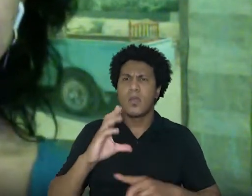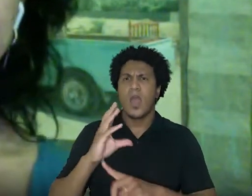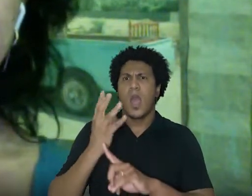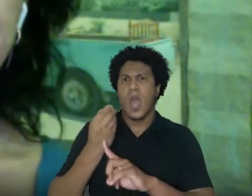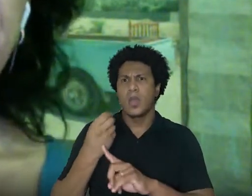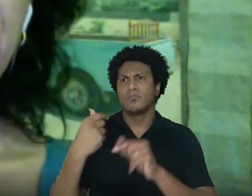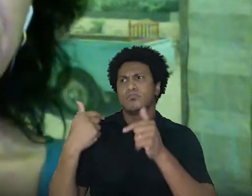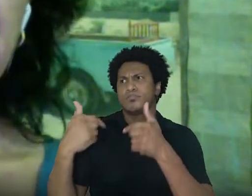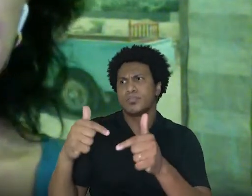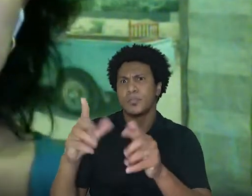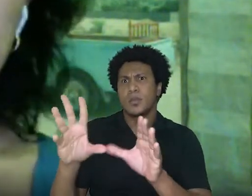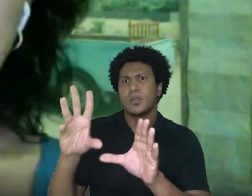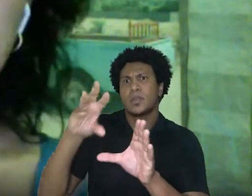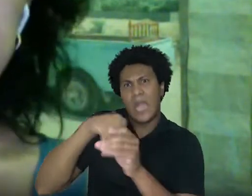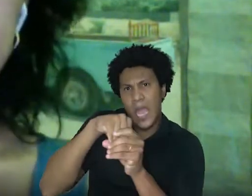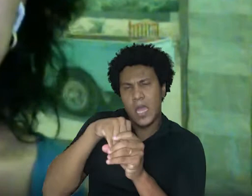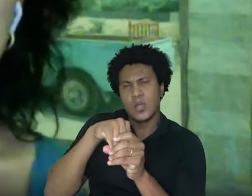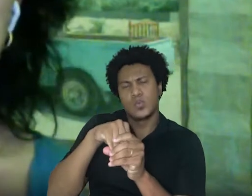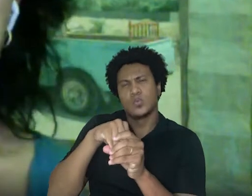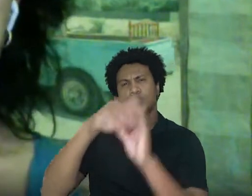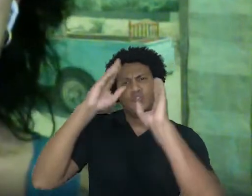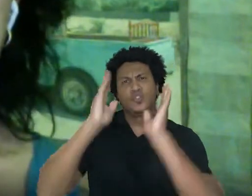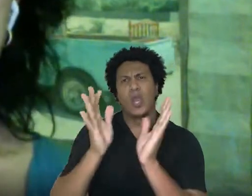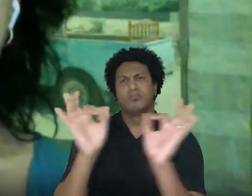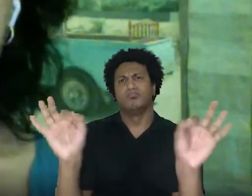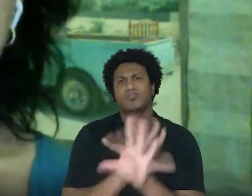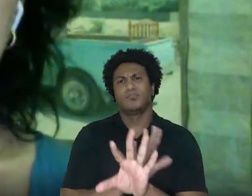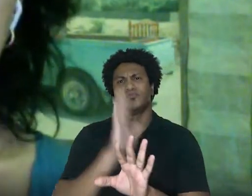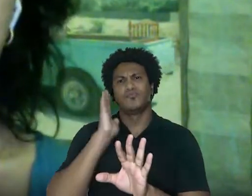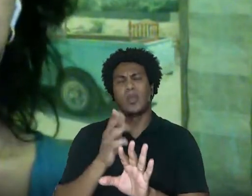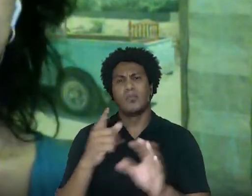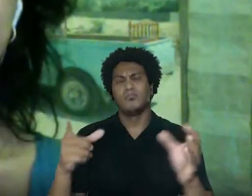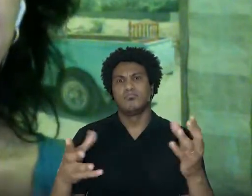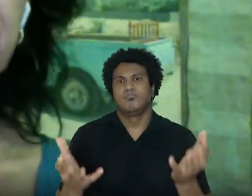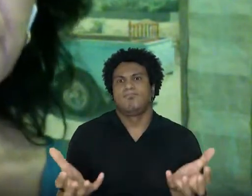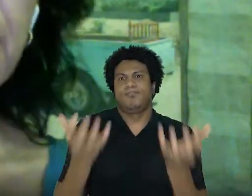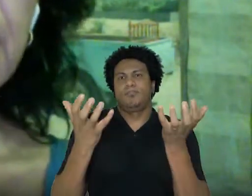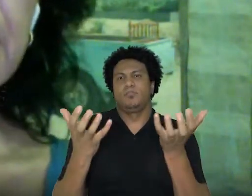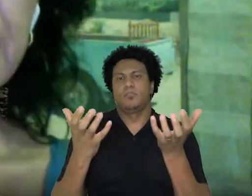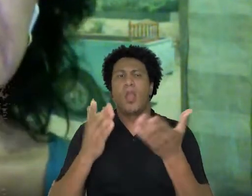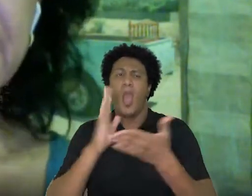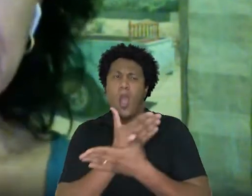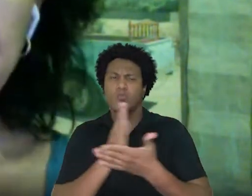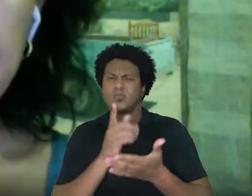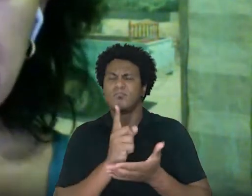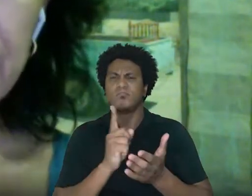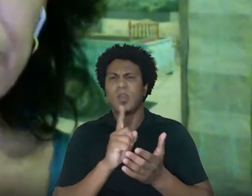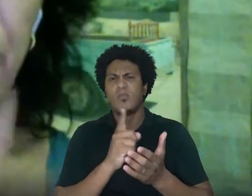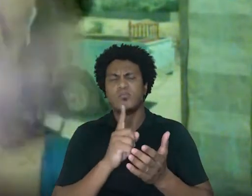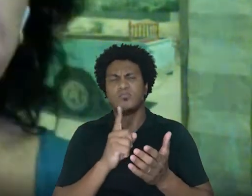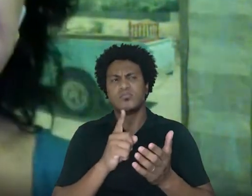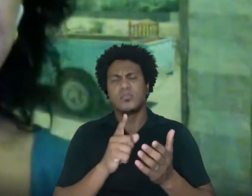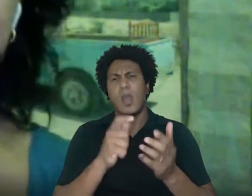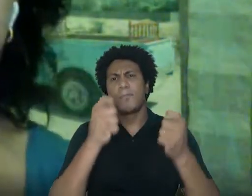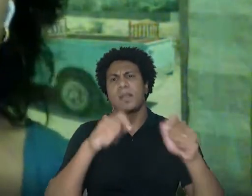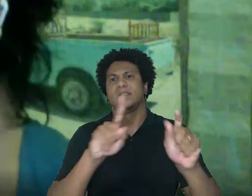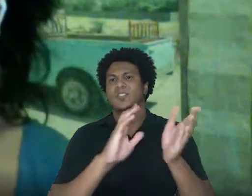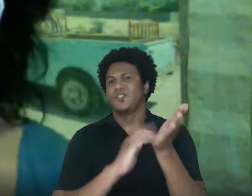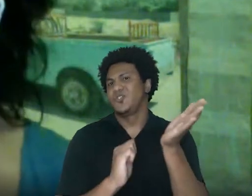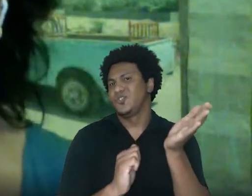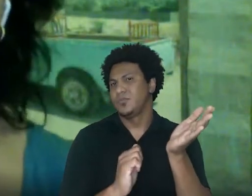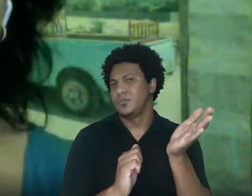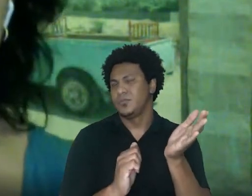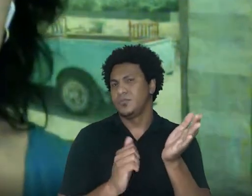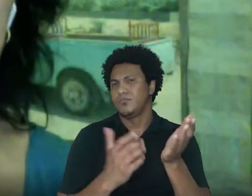acessibilização, acho que é a mesma coisa. Né? Tem trabalhos que eles estão dentro, uma coisa dentro da